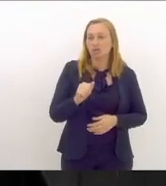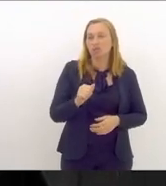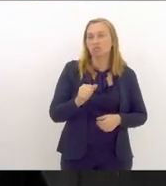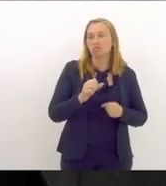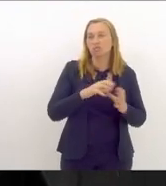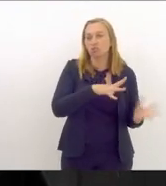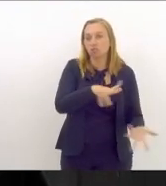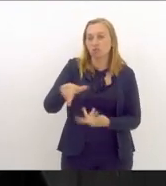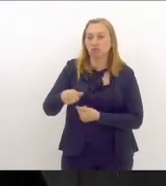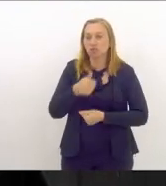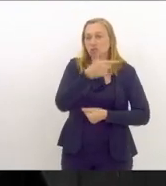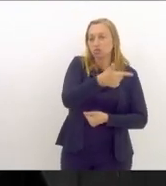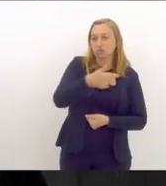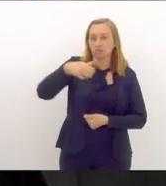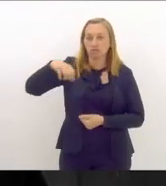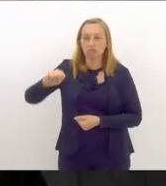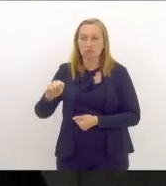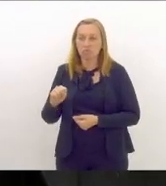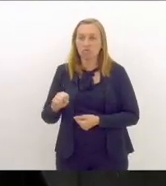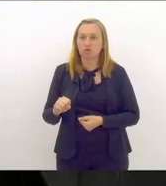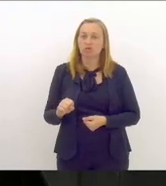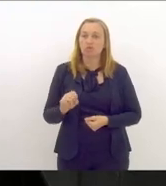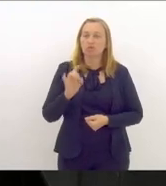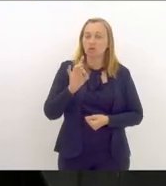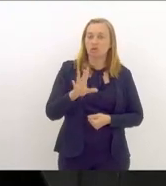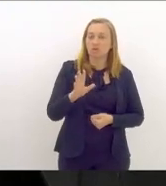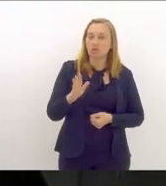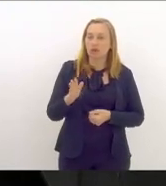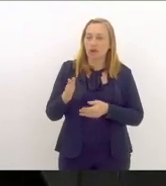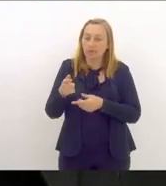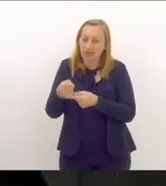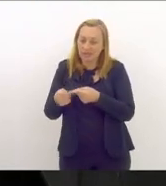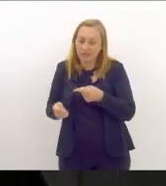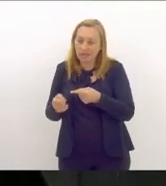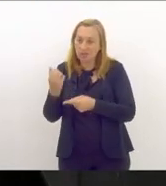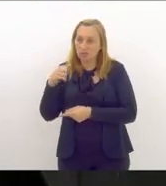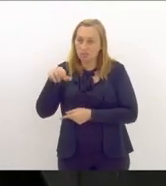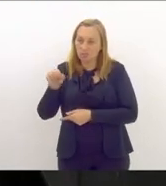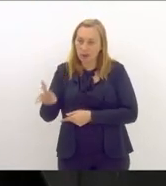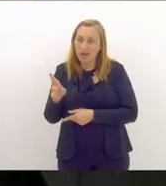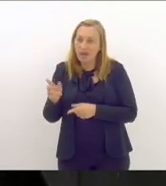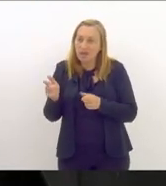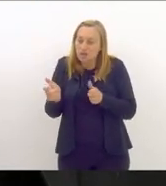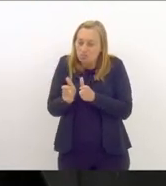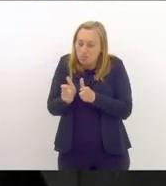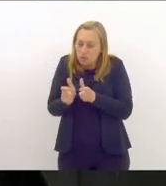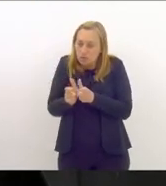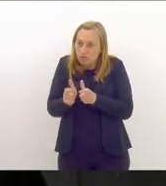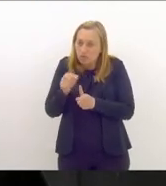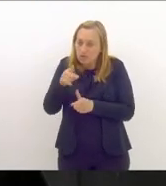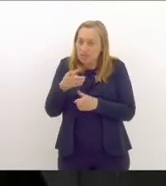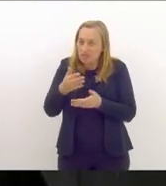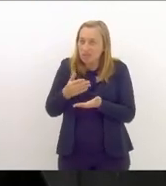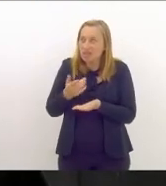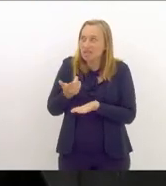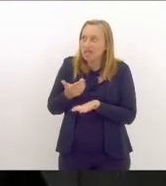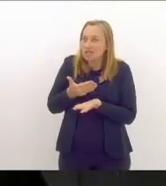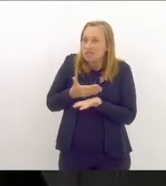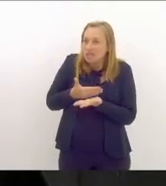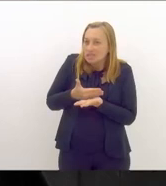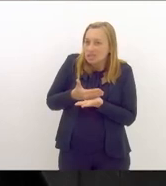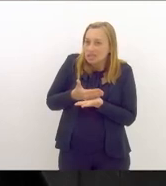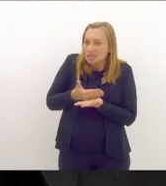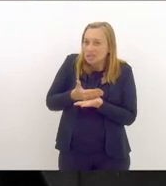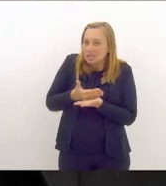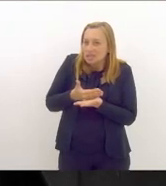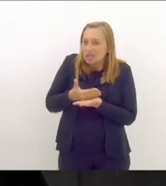2018, quando ainda era só de um lado, né? Ainda era pequeno, você tinha acabado de, sei lá,